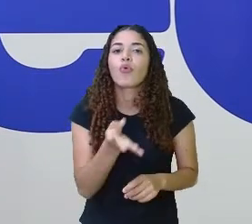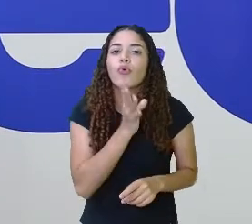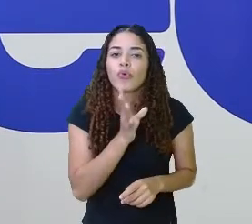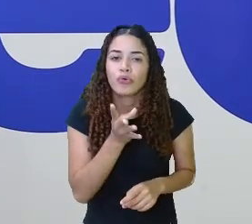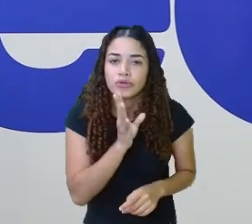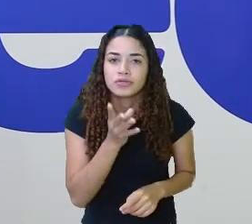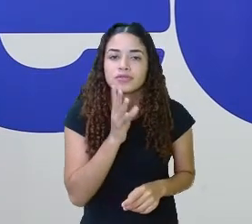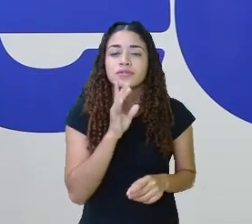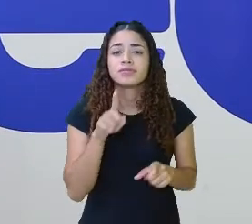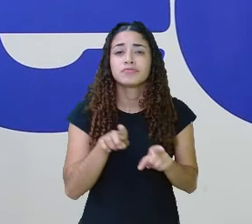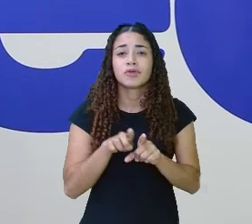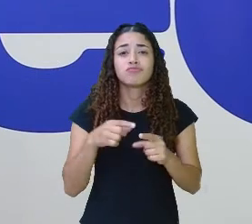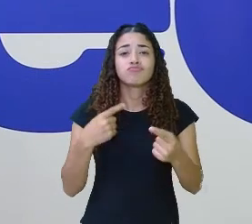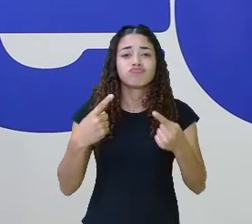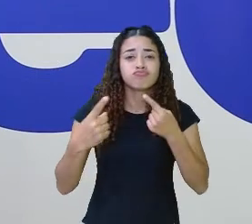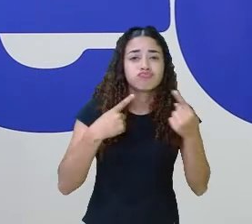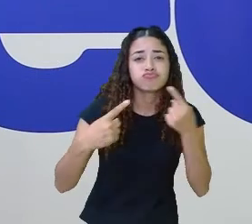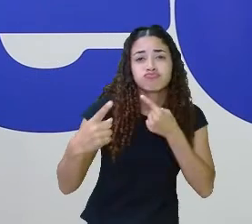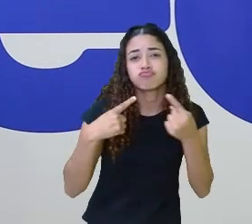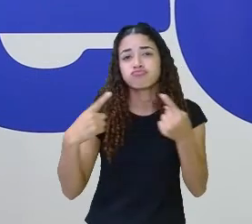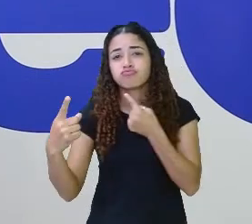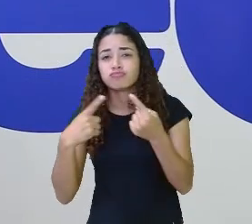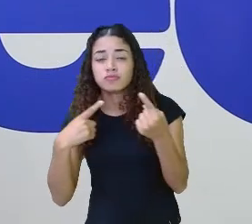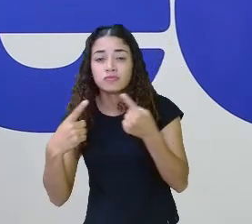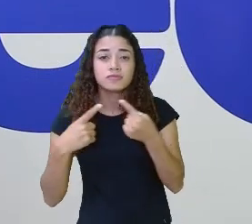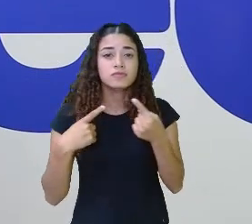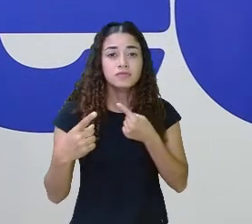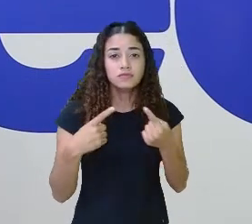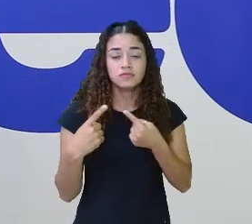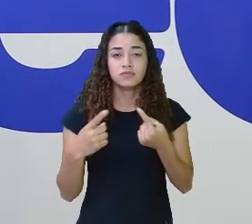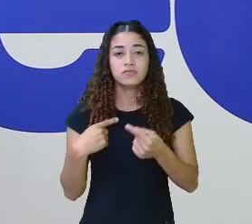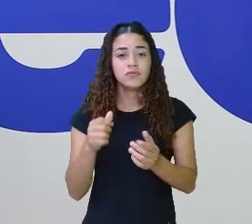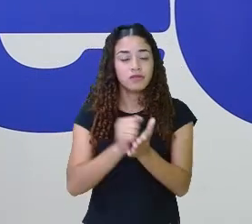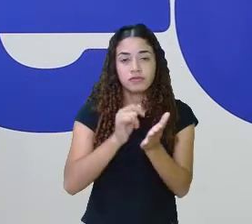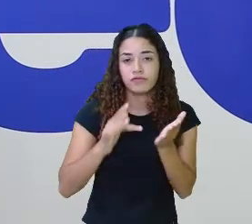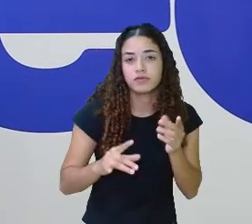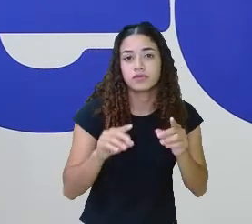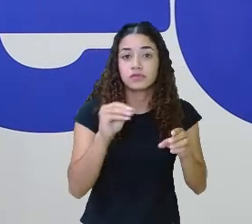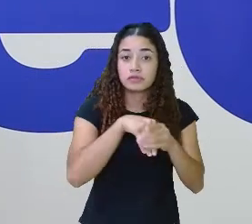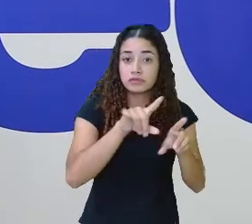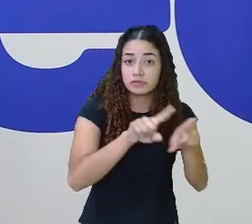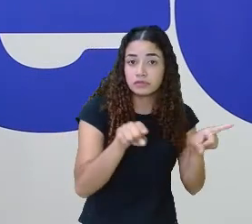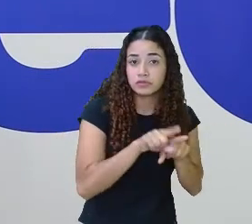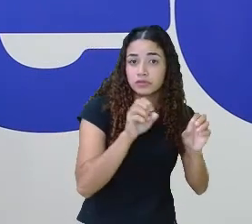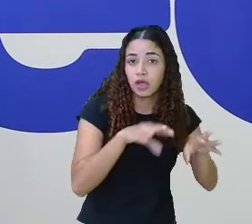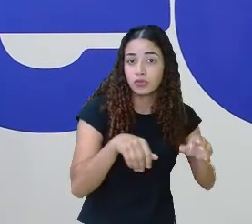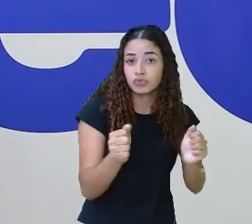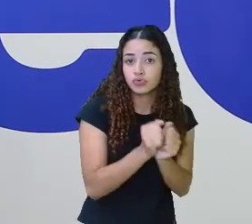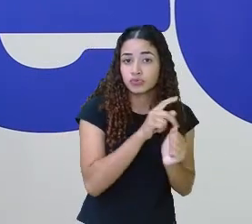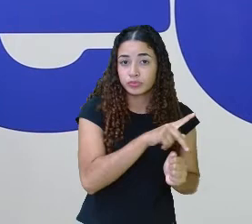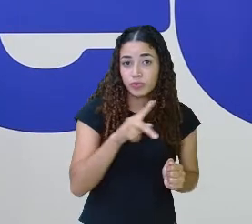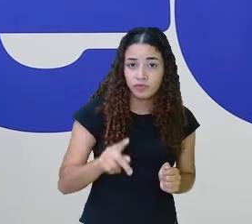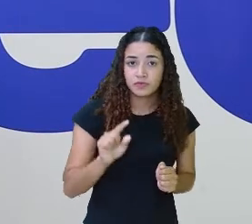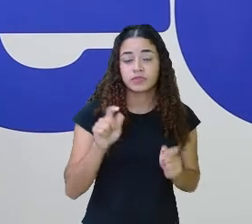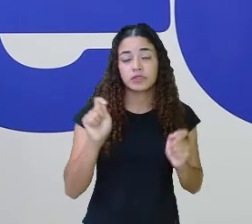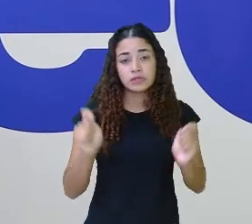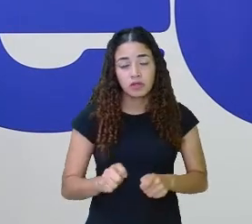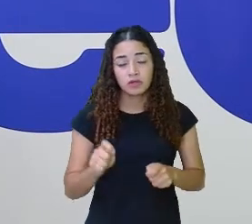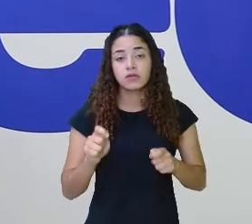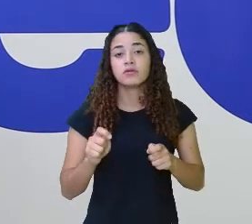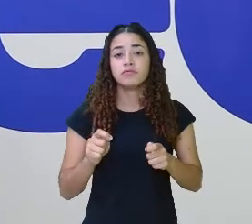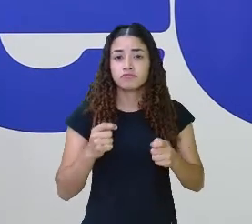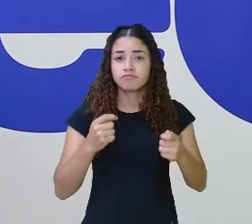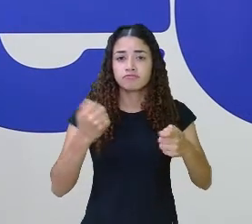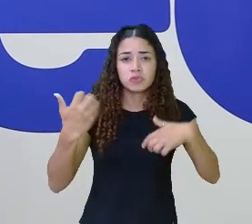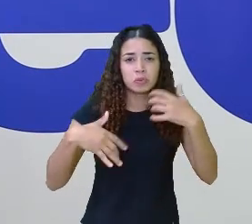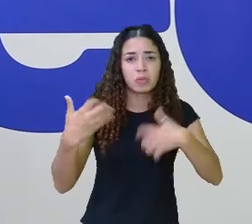poder discutir, né, através de um exercício, na sala de aula de vocês, lá com os professores, vocês poderem também